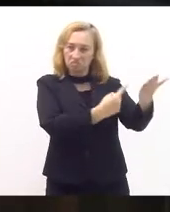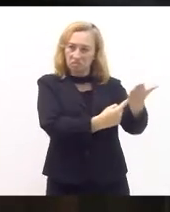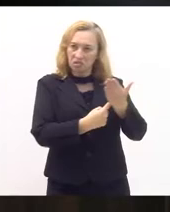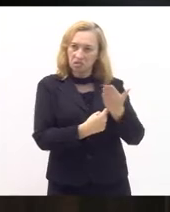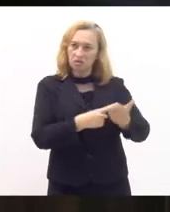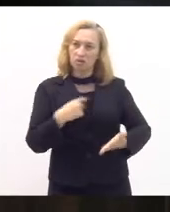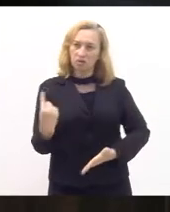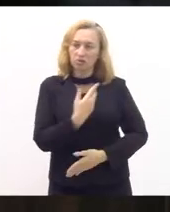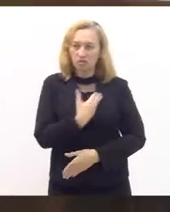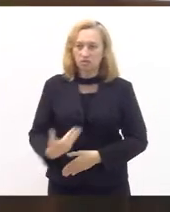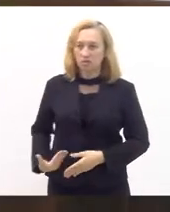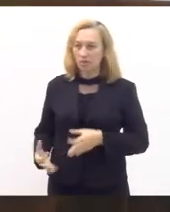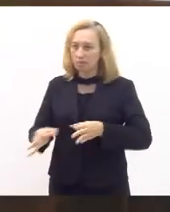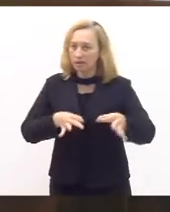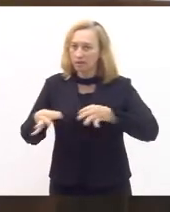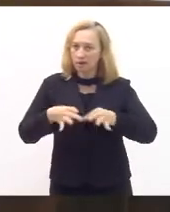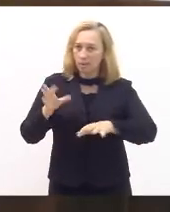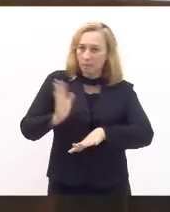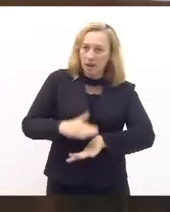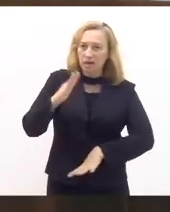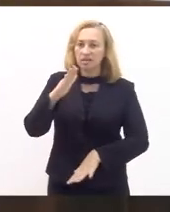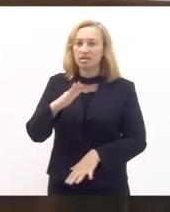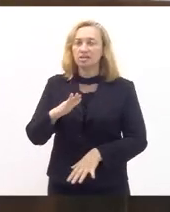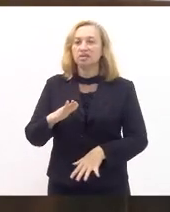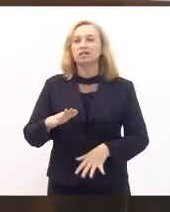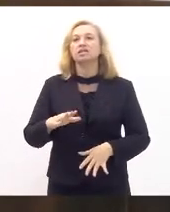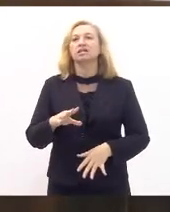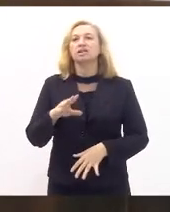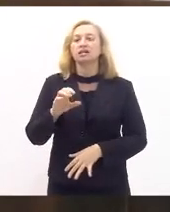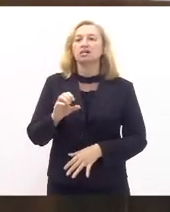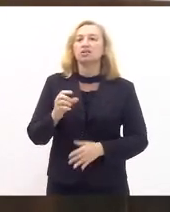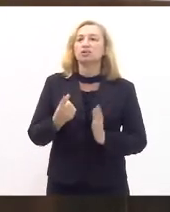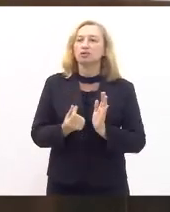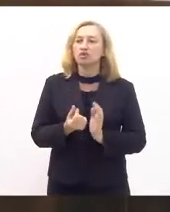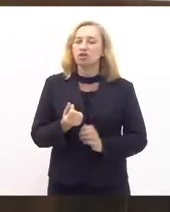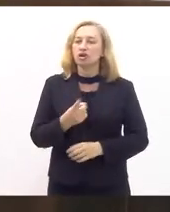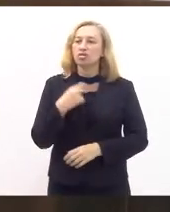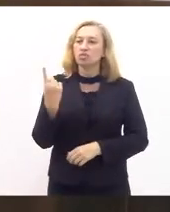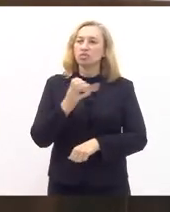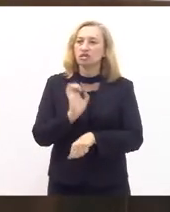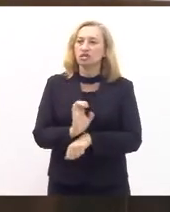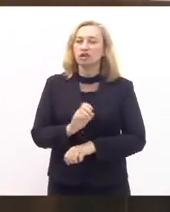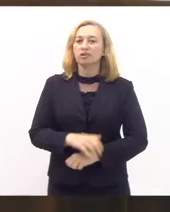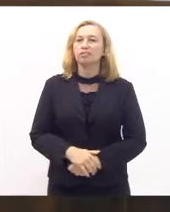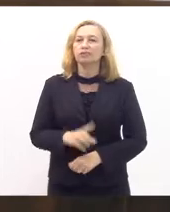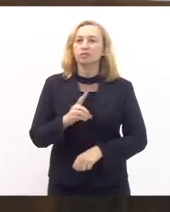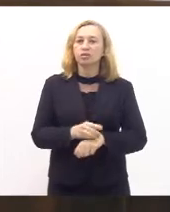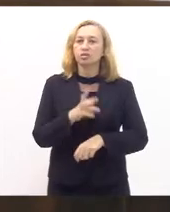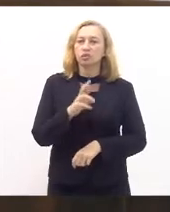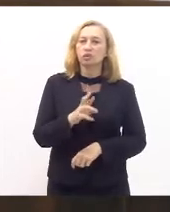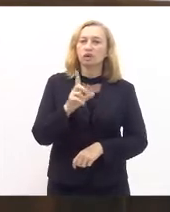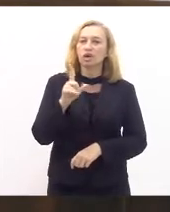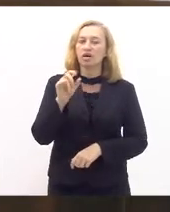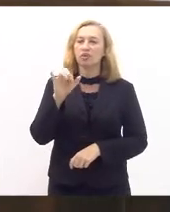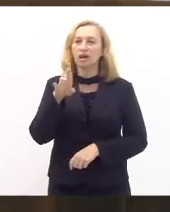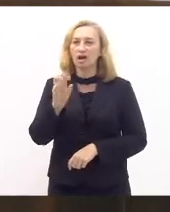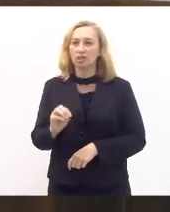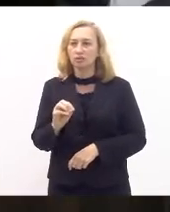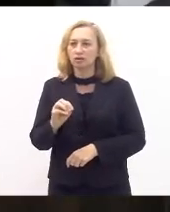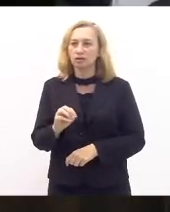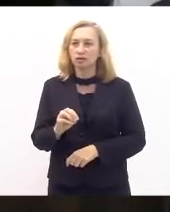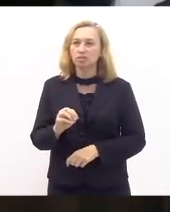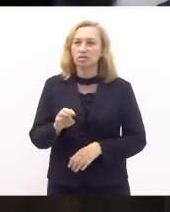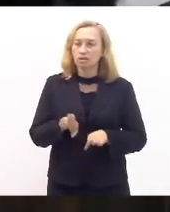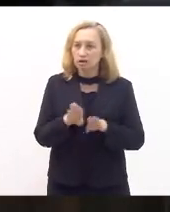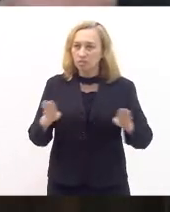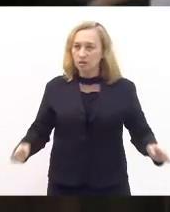nosso governador a planejar mais as contas do nosso Estado. Doutor Leonardo Soares, nosso presidente, compôs